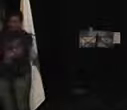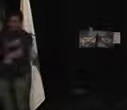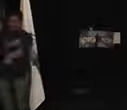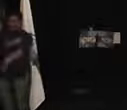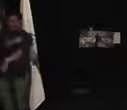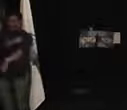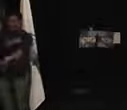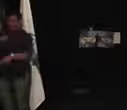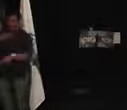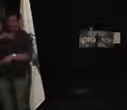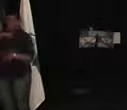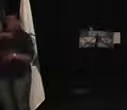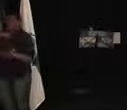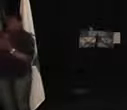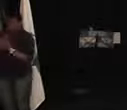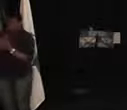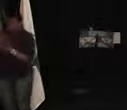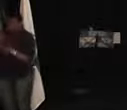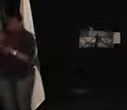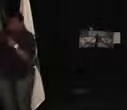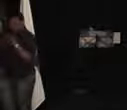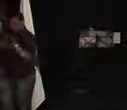estudos também que apontam